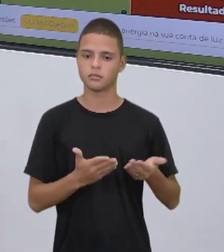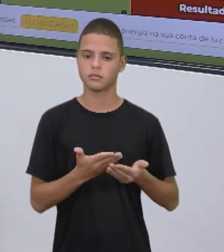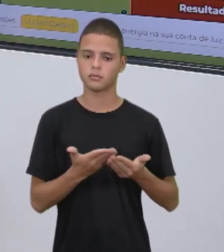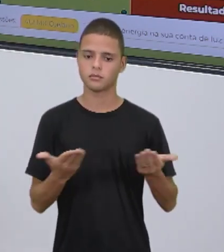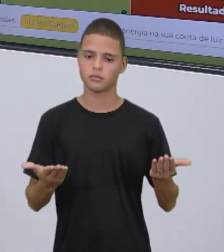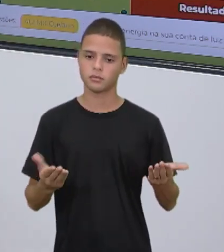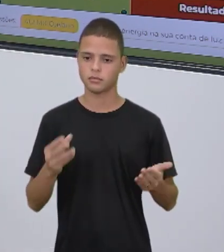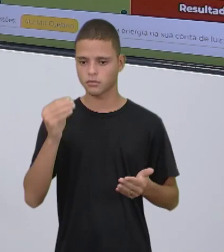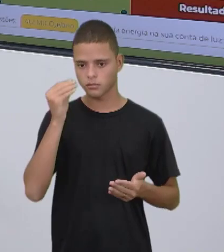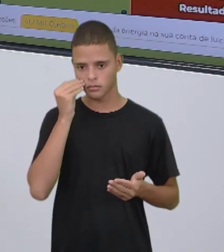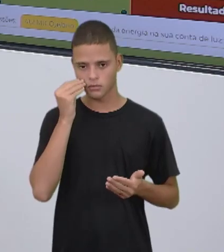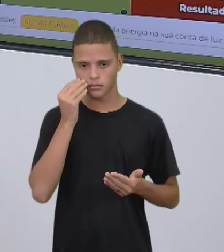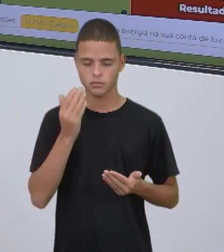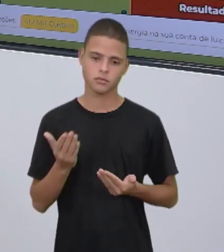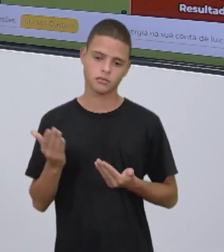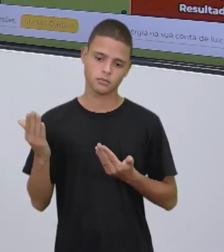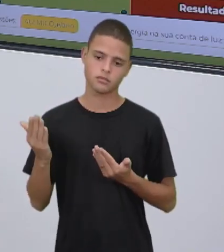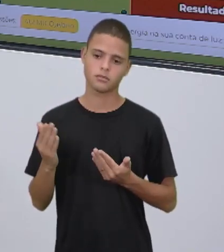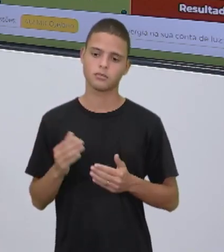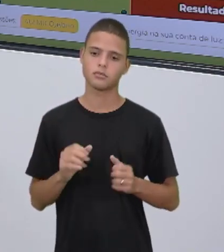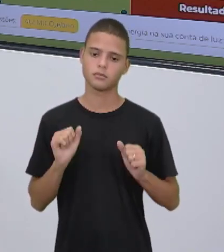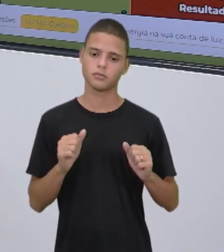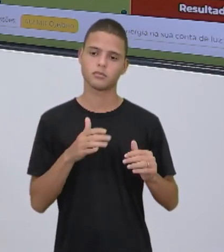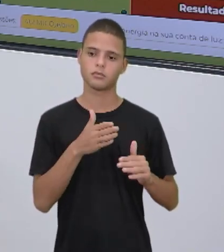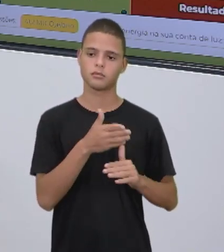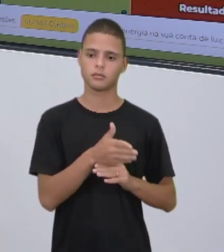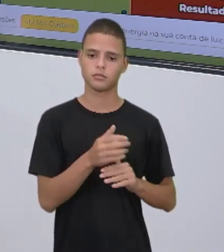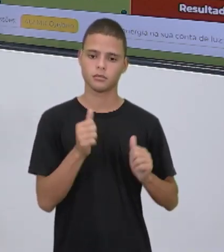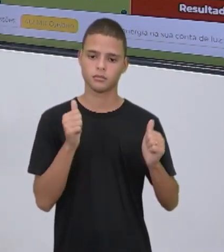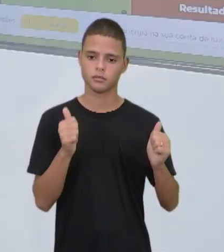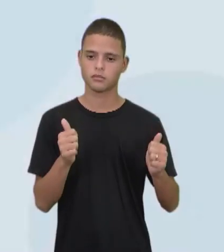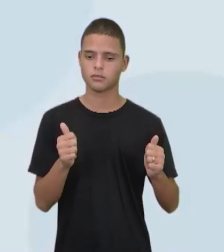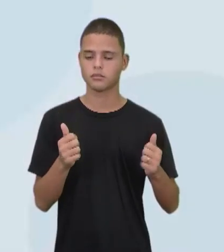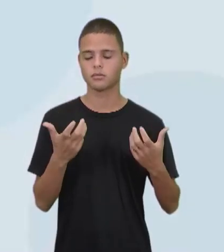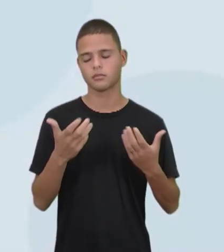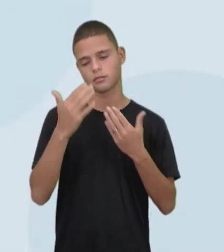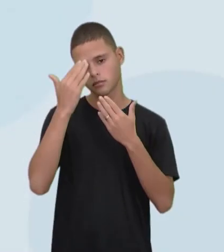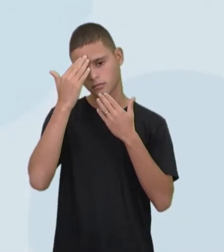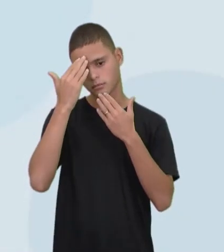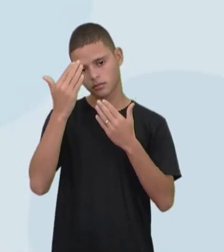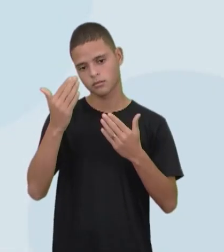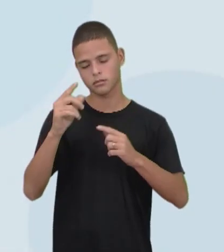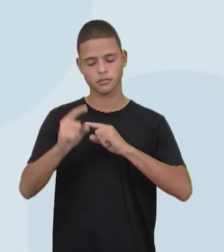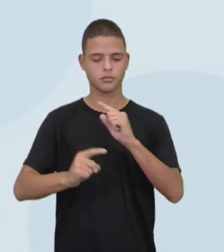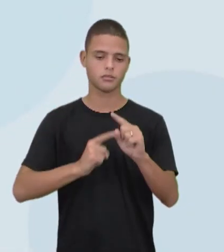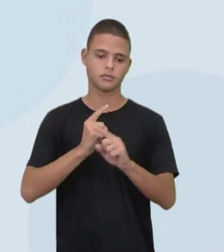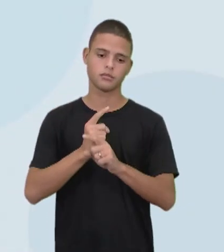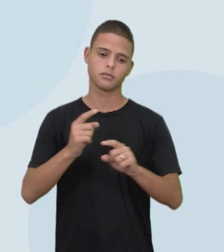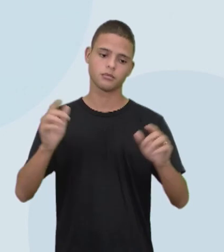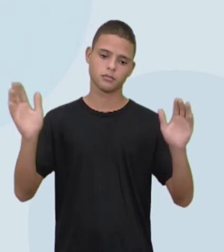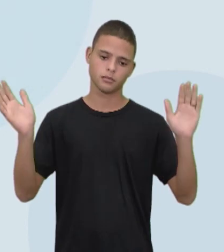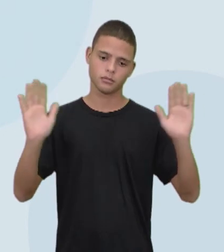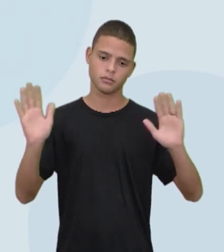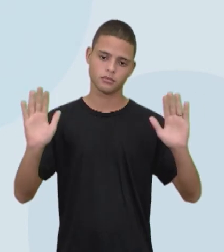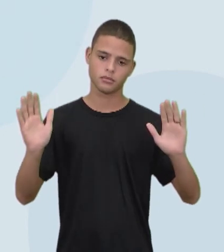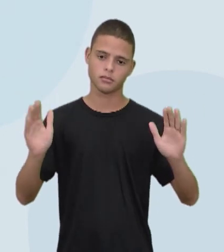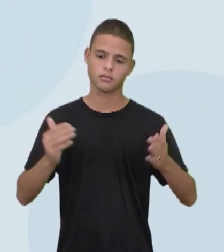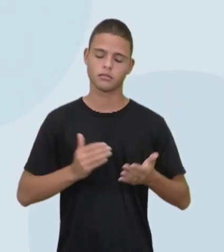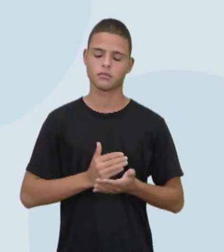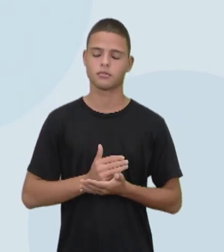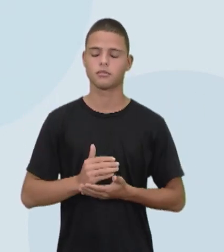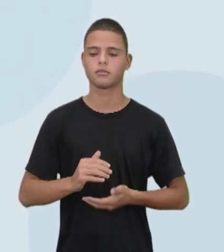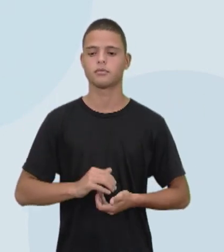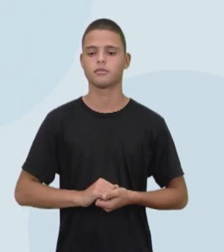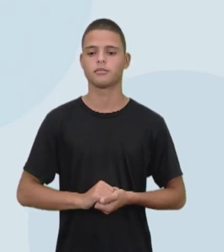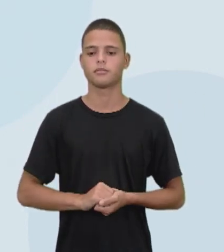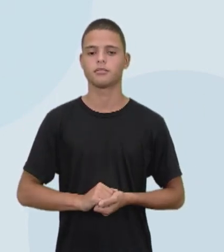O simulador tá aí para vocês acessarem nesse material. Eu quero agradecer e até a próxima. A gente vai começar a atividade 4.